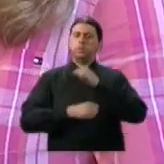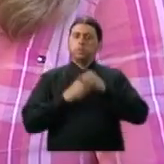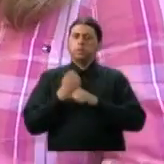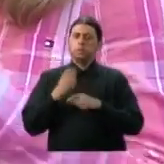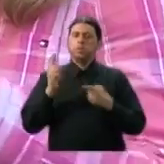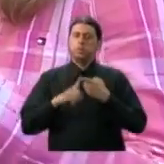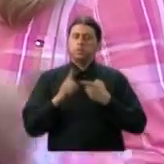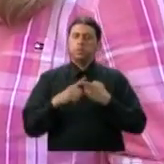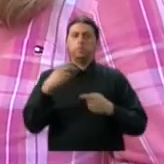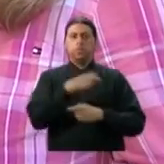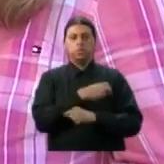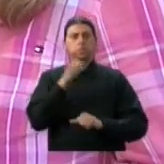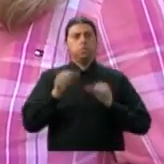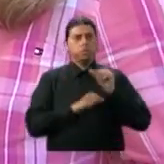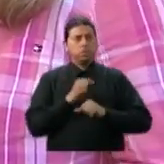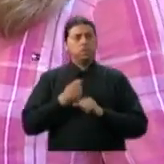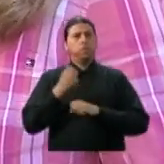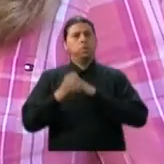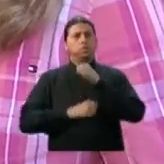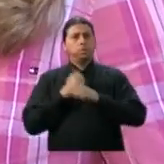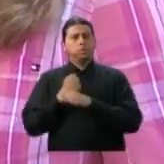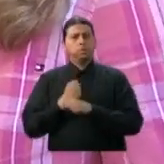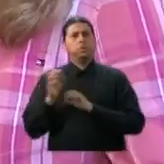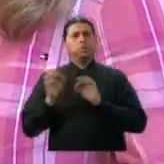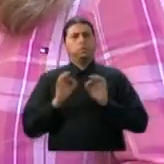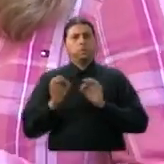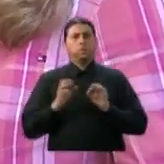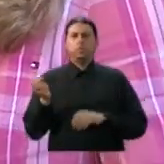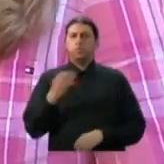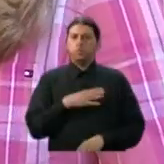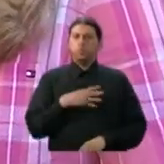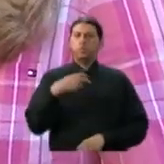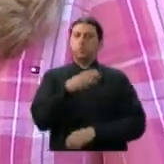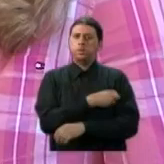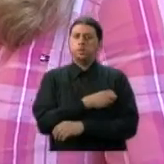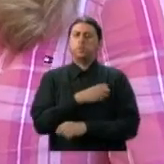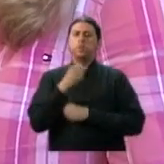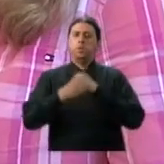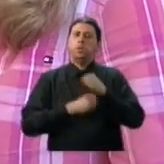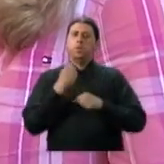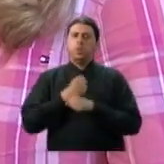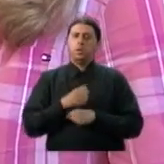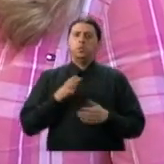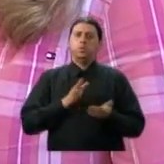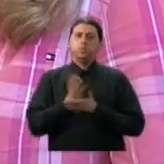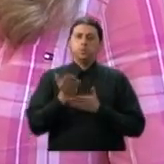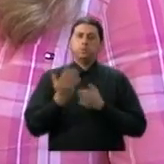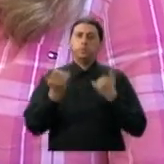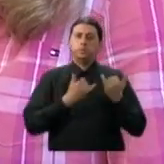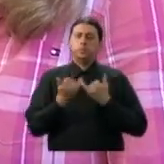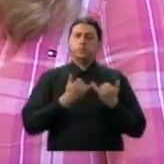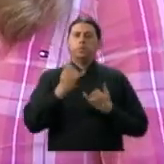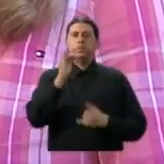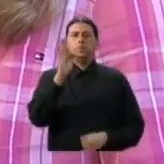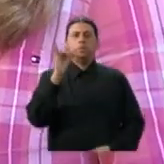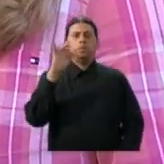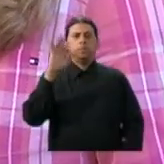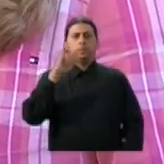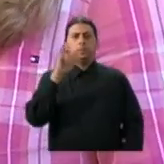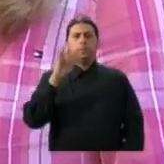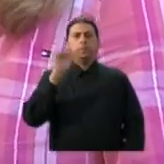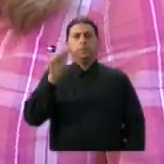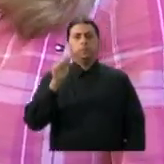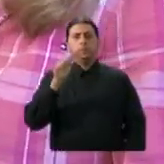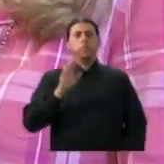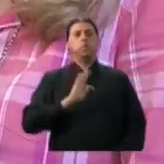do ano, porque a vacina é trocada todo ano, né? É feita uma nova vacina. A vacina é do ano. Vacina de influenza de